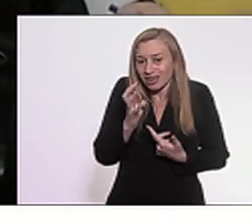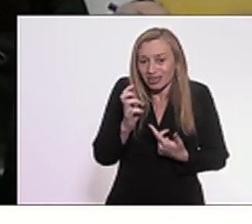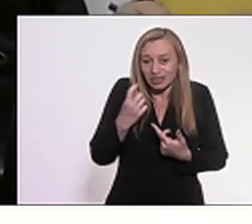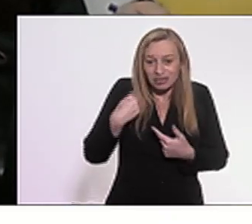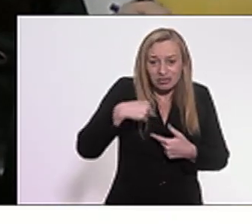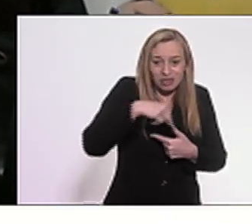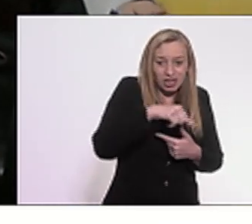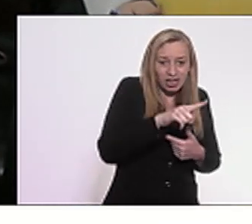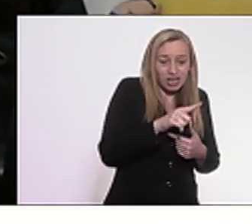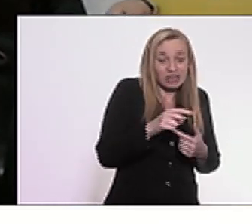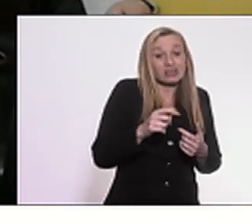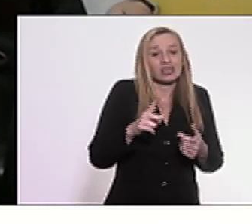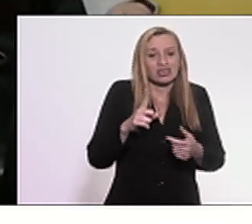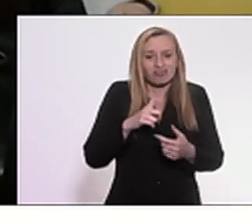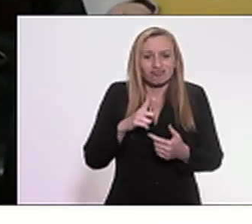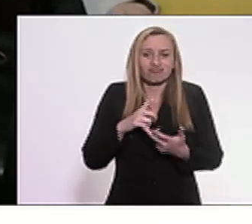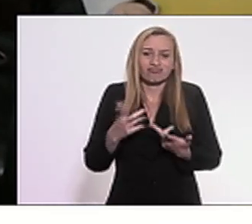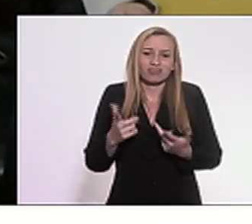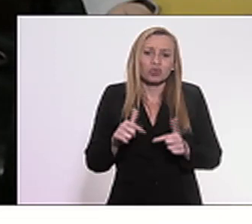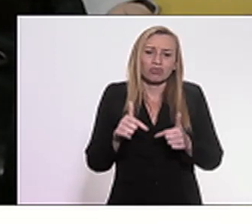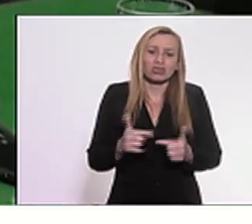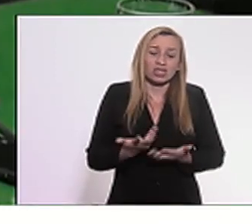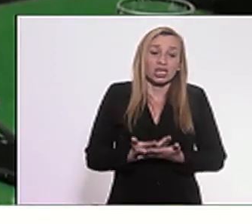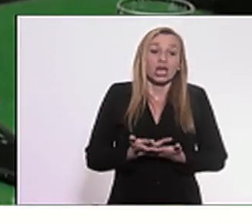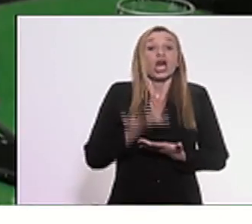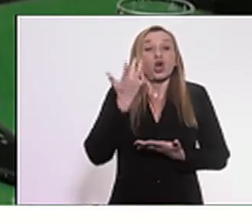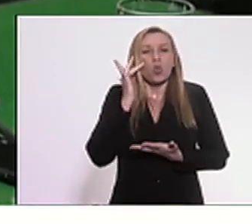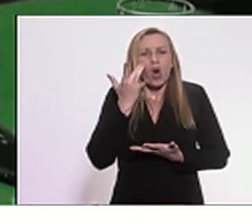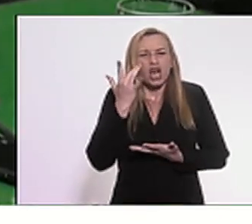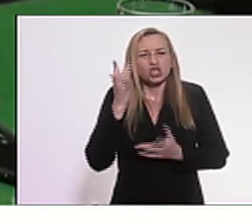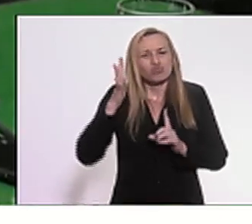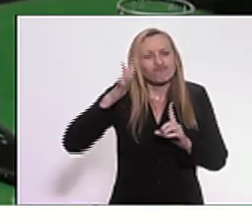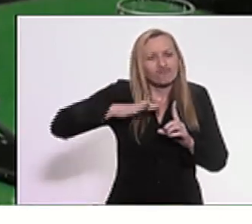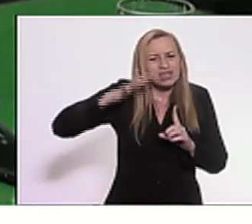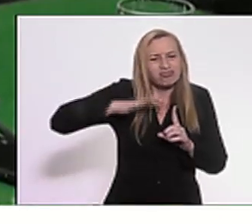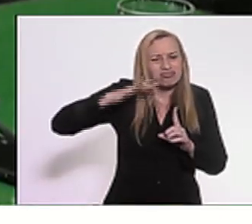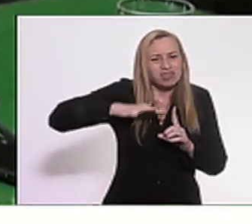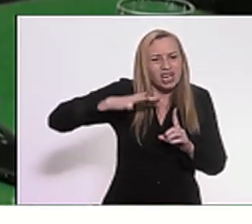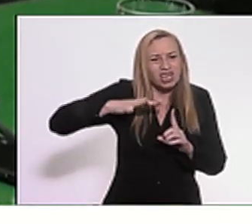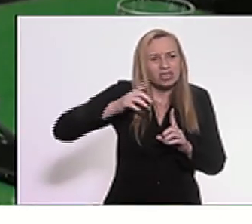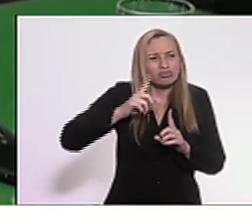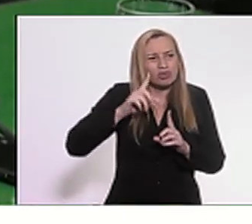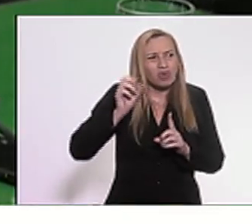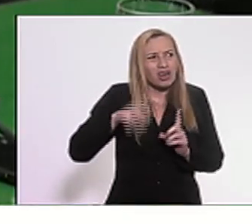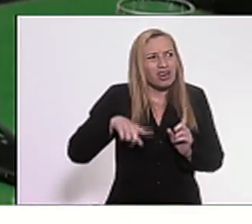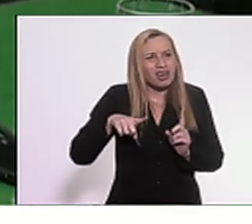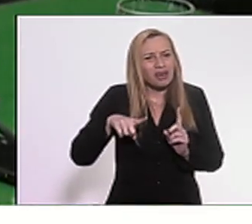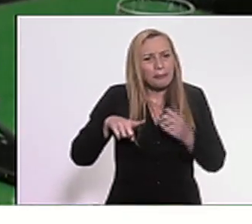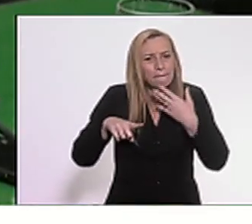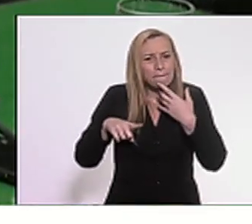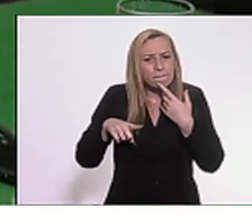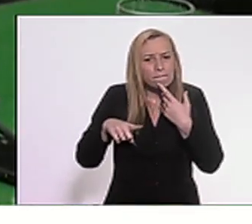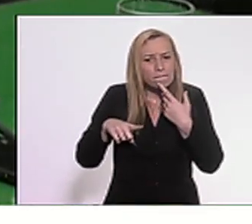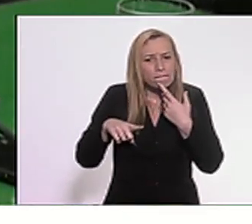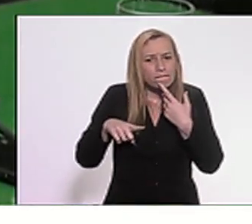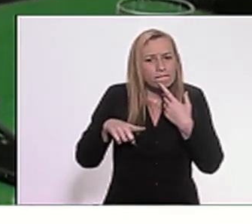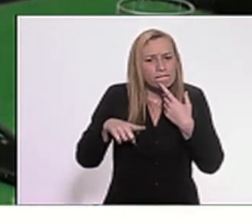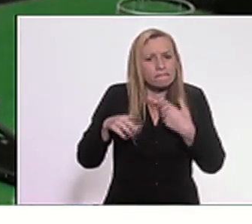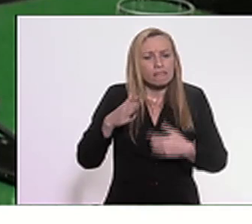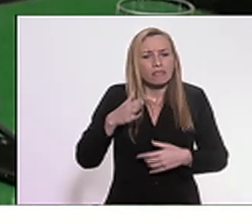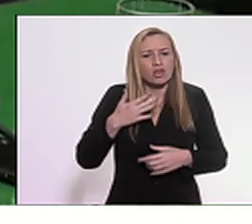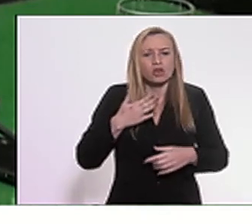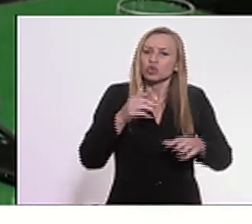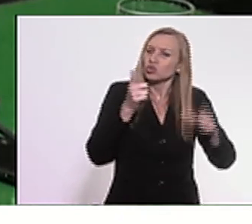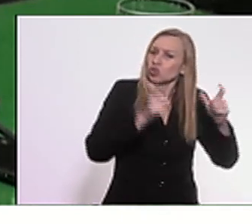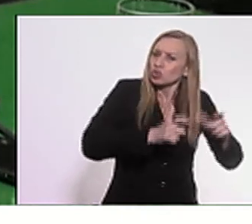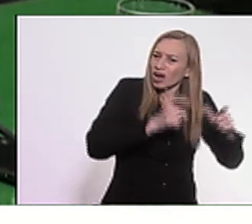gente sabe que isso tem um efeito. Eu não vejo, eu acho que o assédio, ela não é uma coisa... Para mim, o assédio no ambiente de